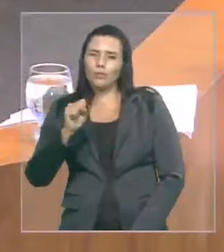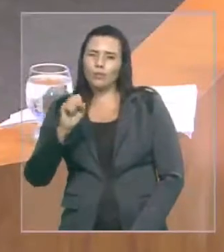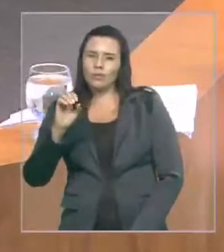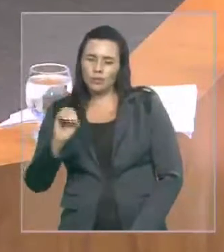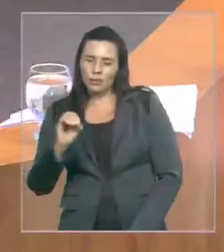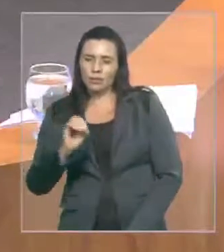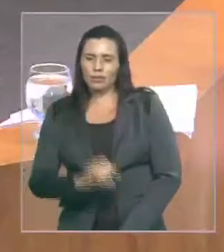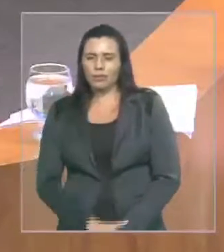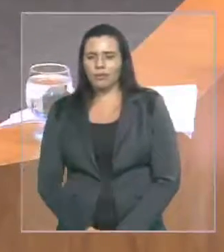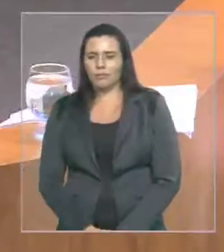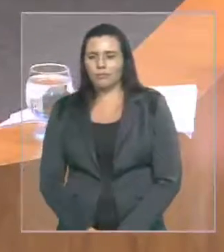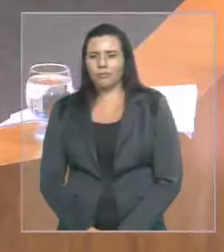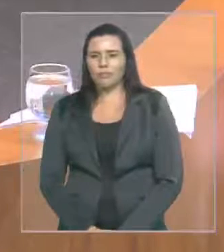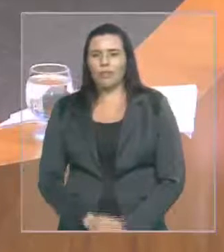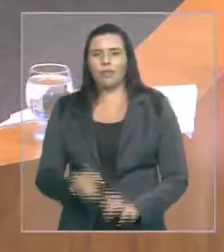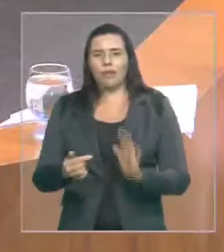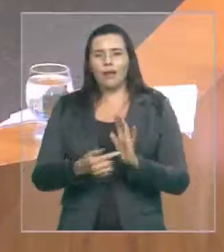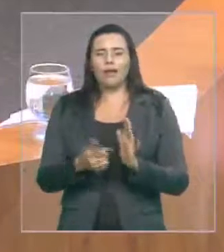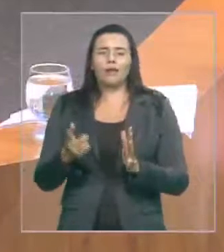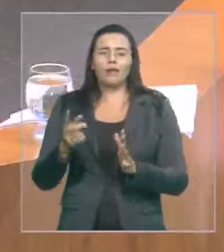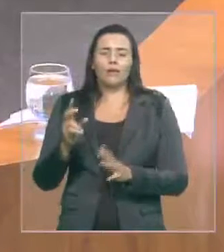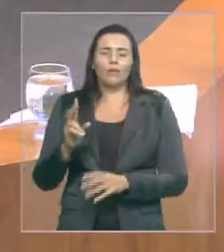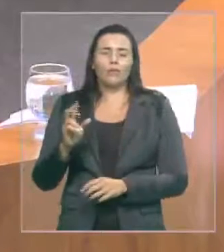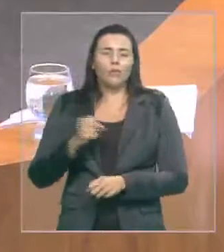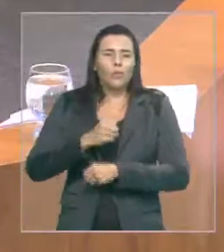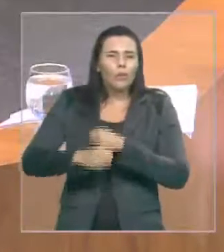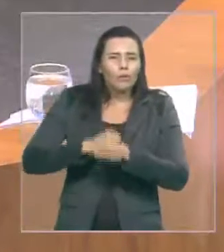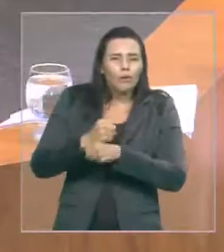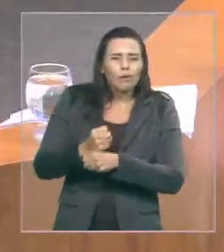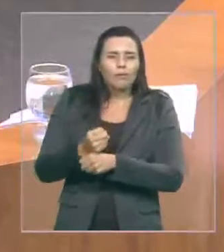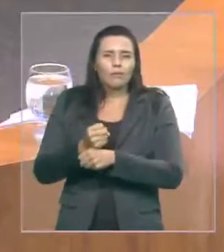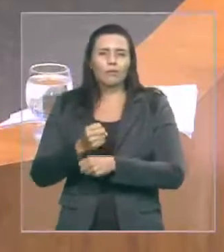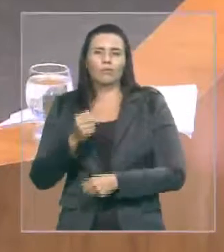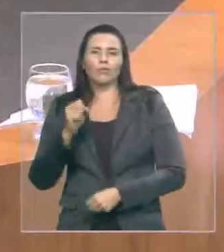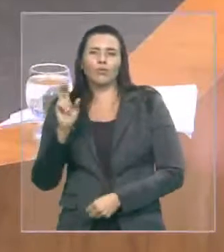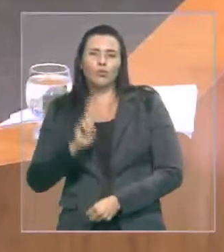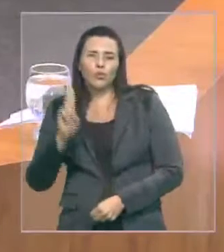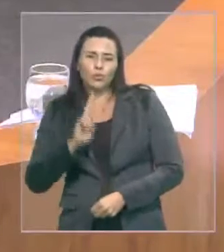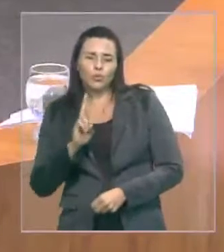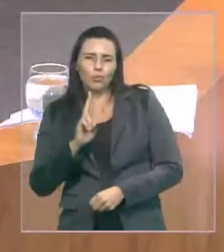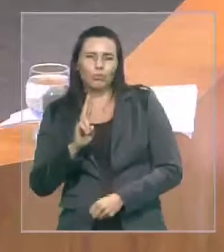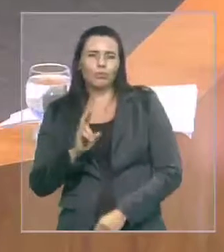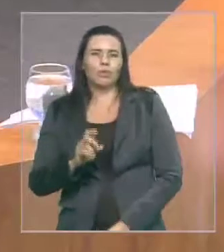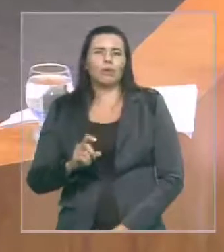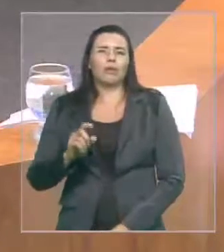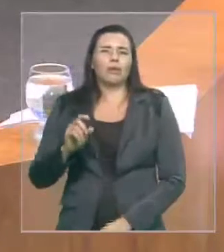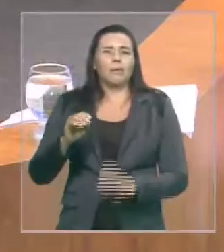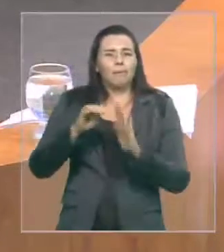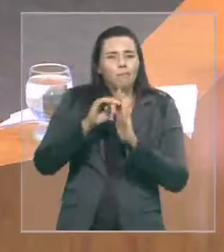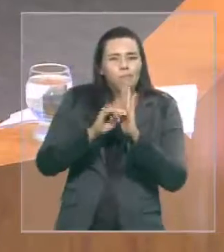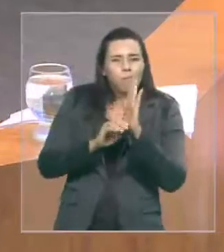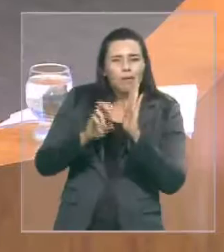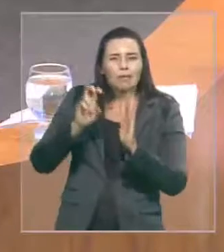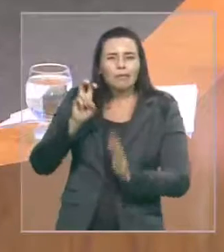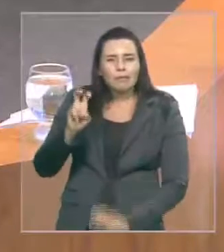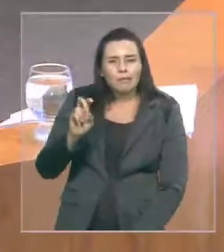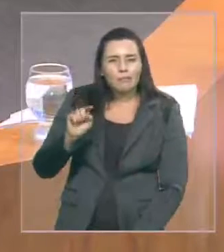para 5,8 anos. E agora, com a licitação,